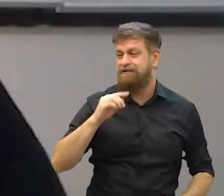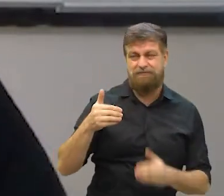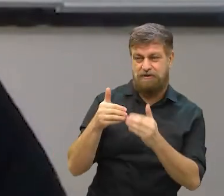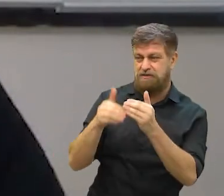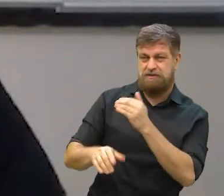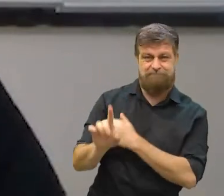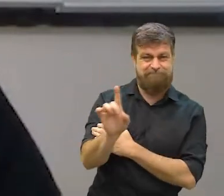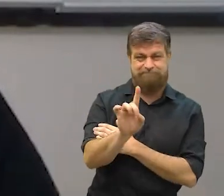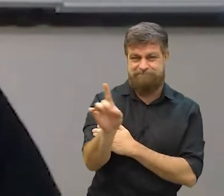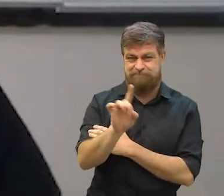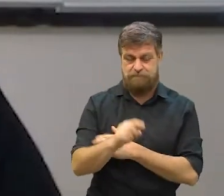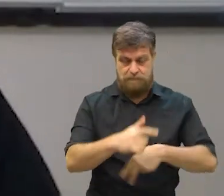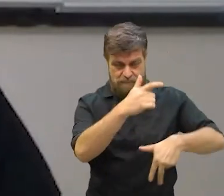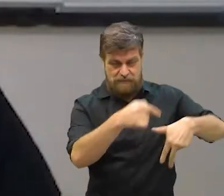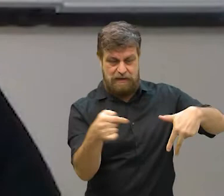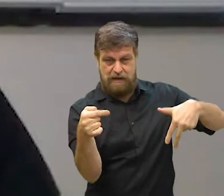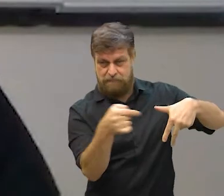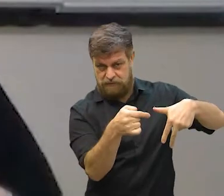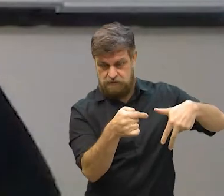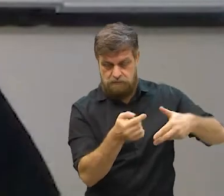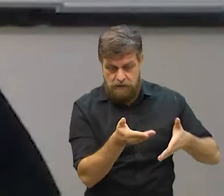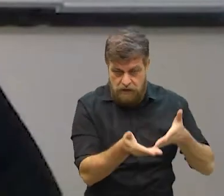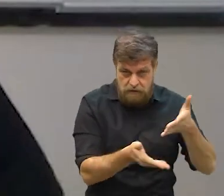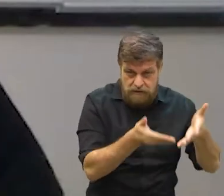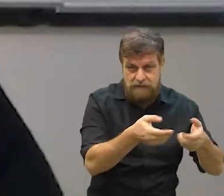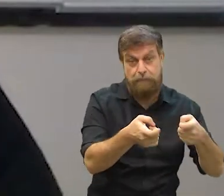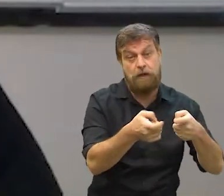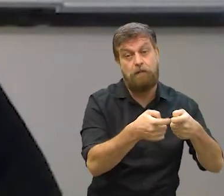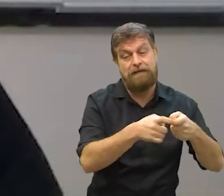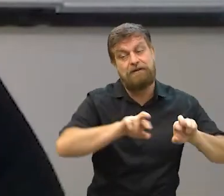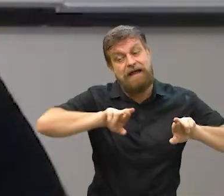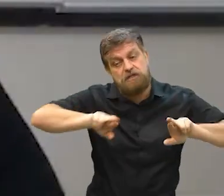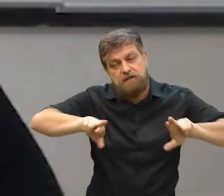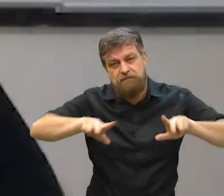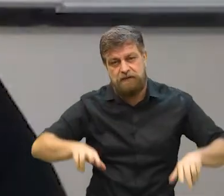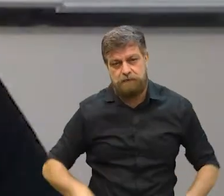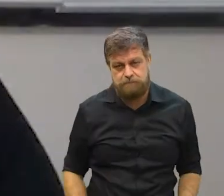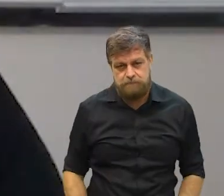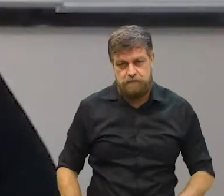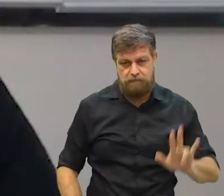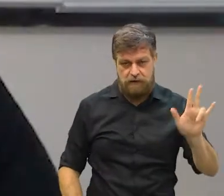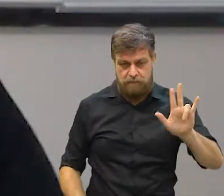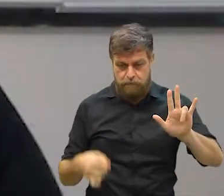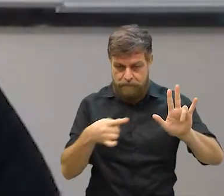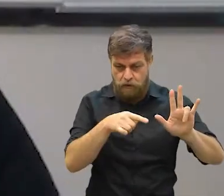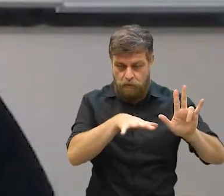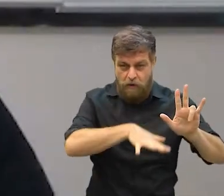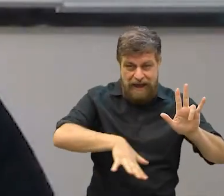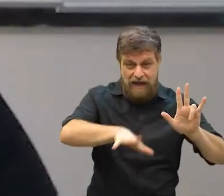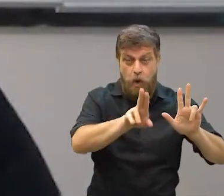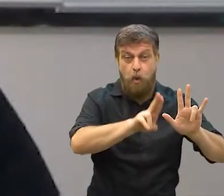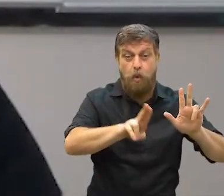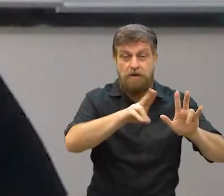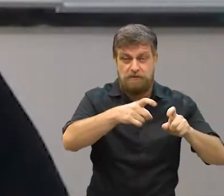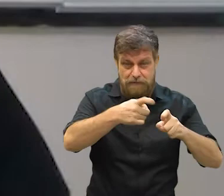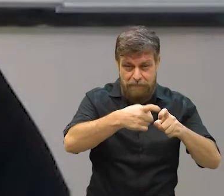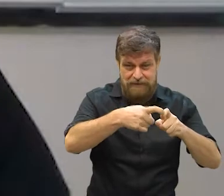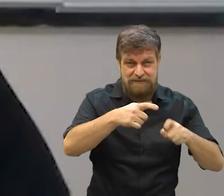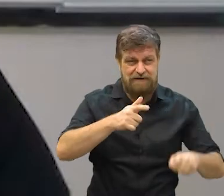que não é o que nós queremos num paciente, num tratamento médico. A cannabis medicinal, você tem